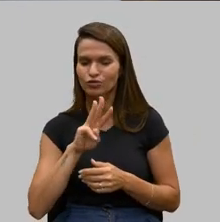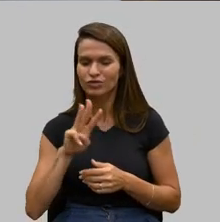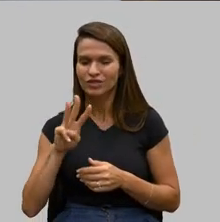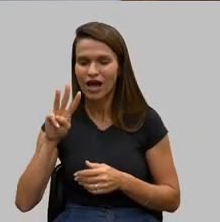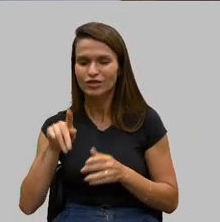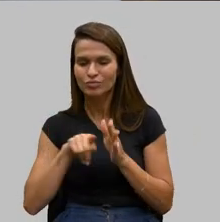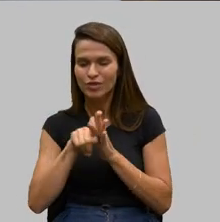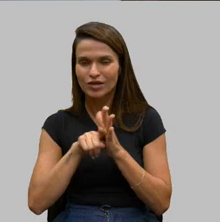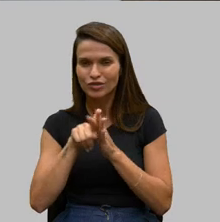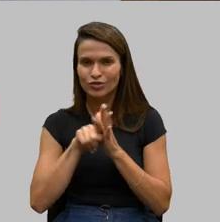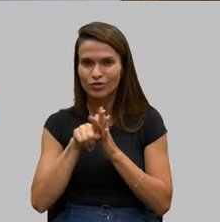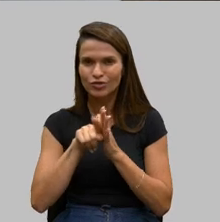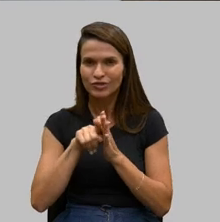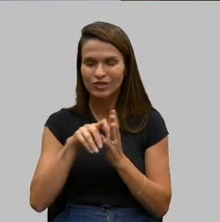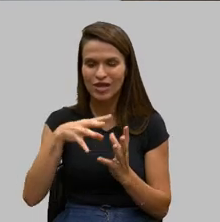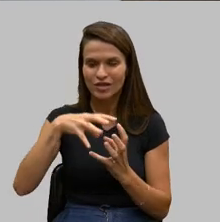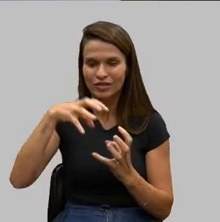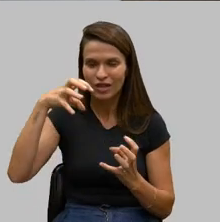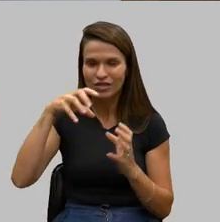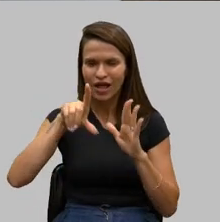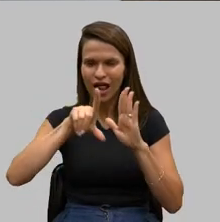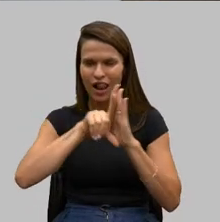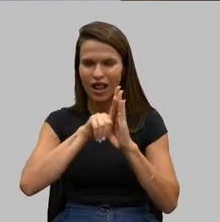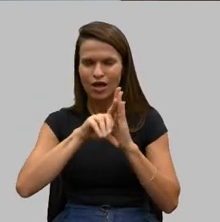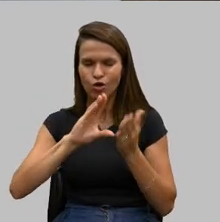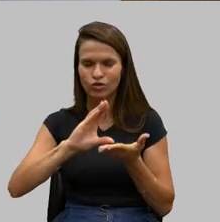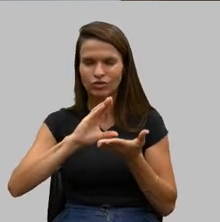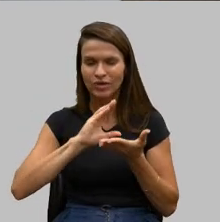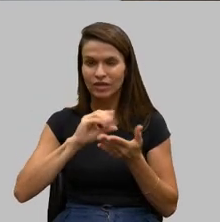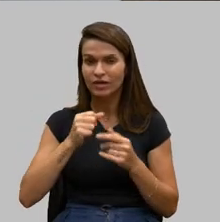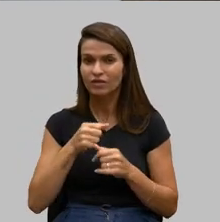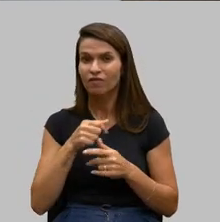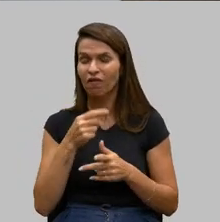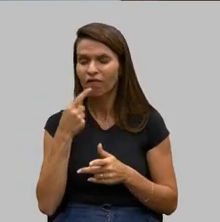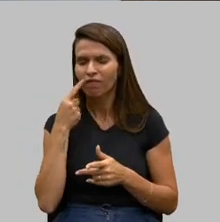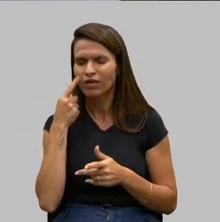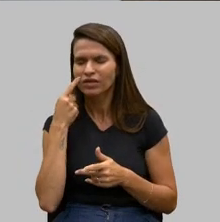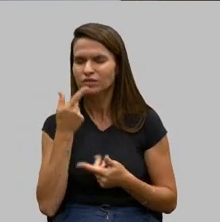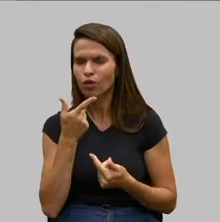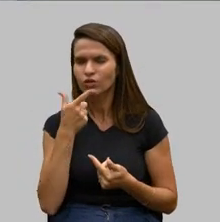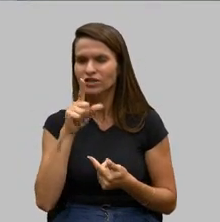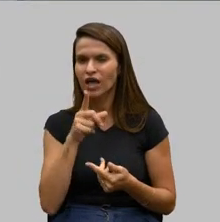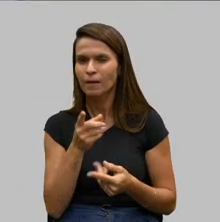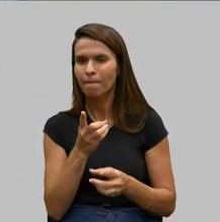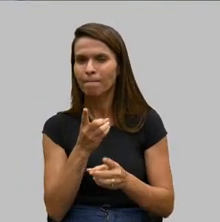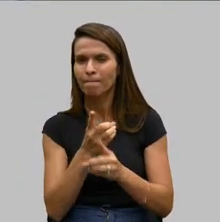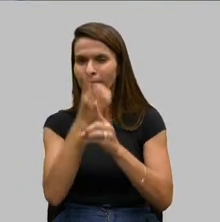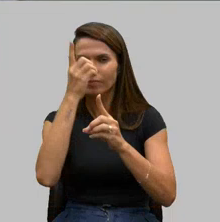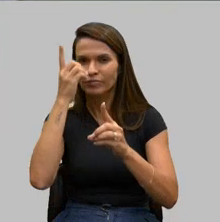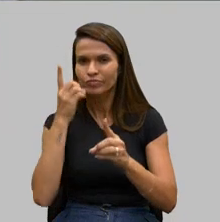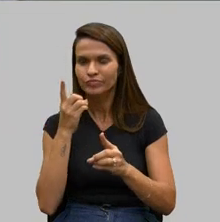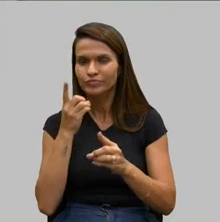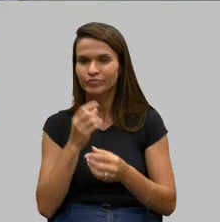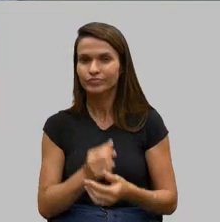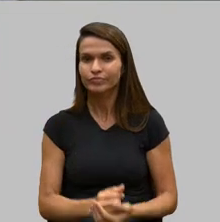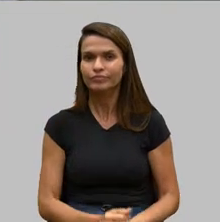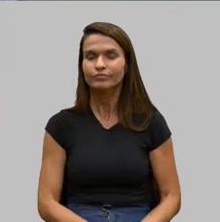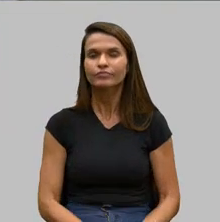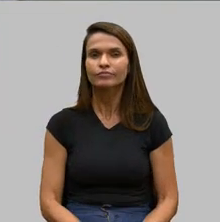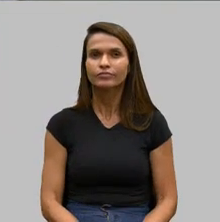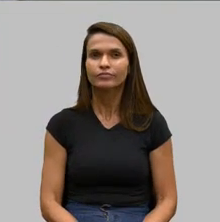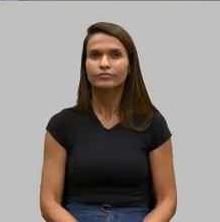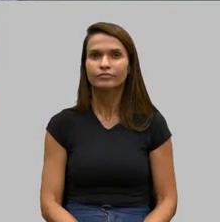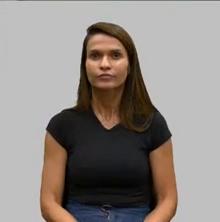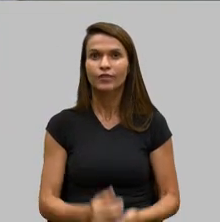idoso na lei orçamentária se vocês vão achar eh Muito obrigado aqui